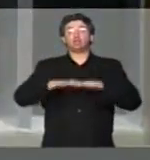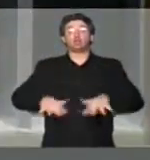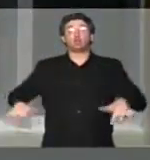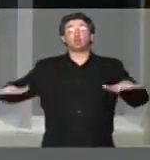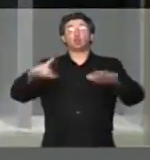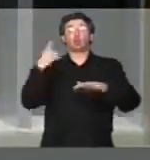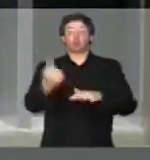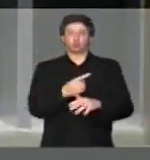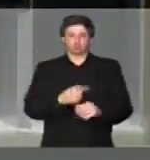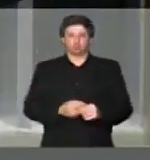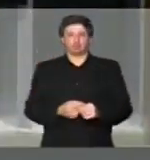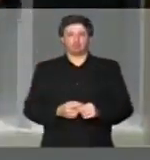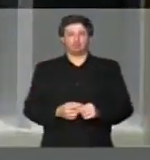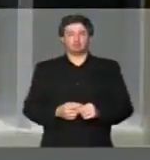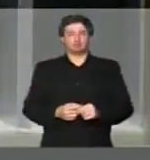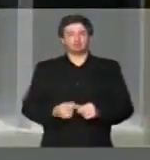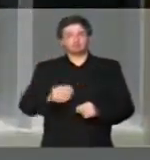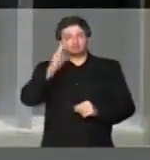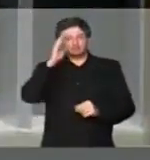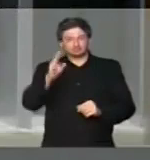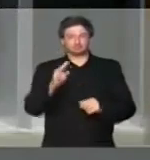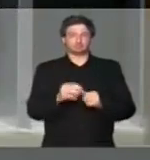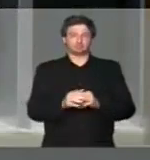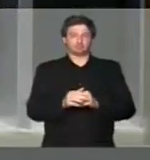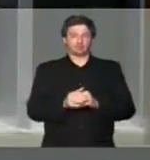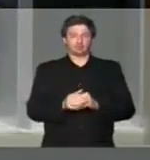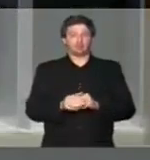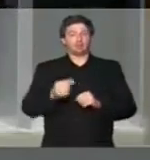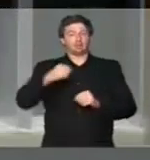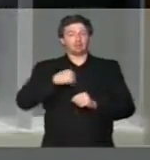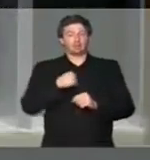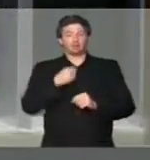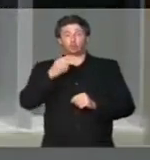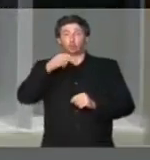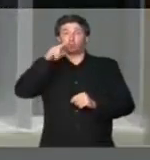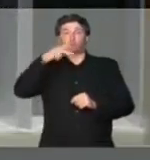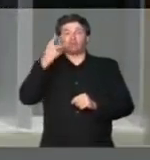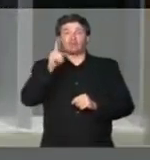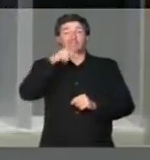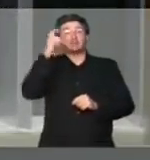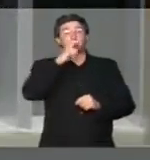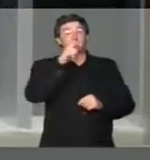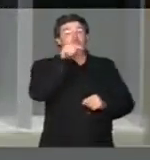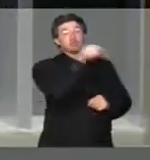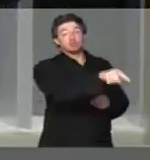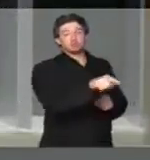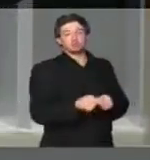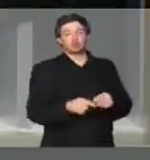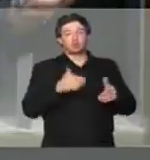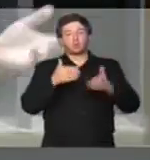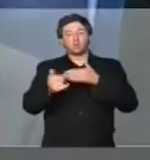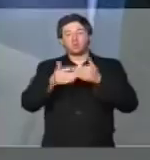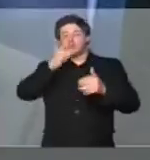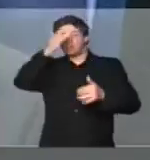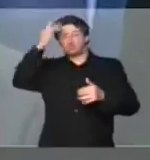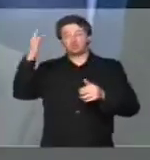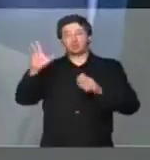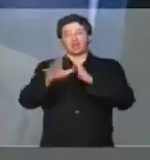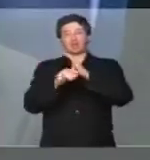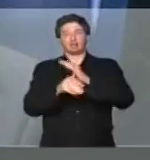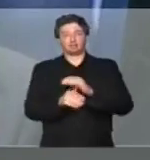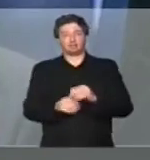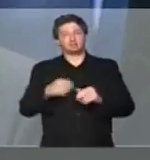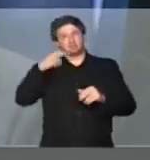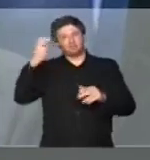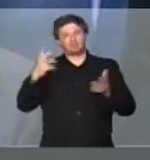todos nós e muito menos disse isso é uma calúnia da sua parte que todo mundo aqui é ladrão